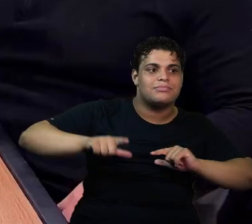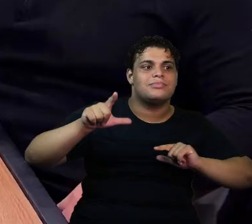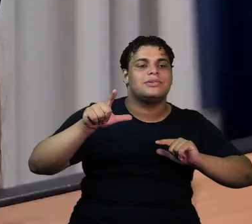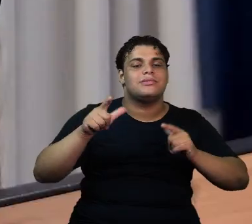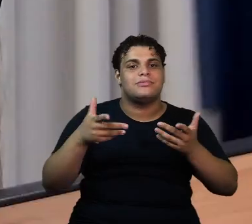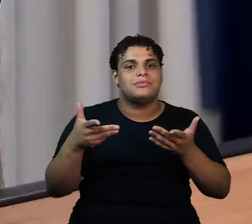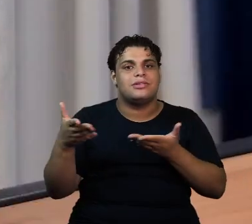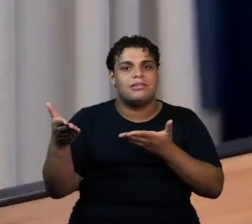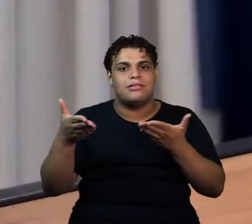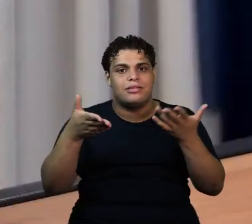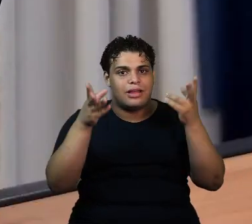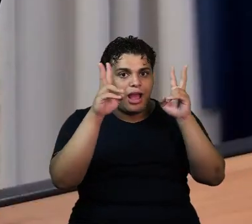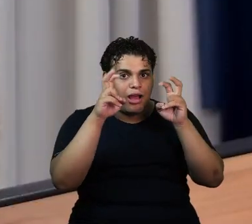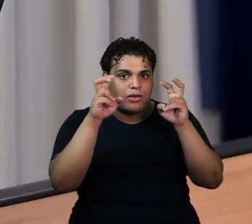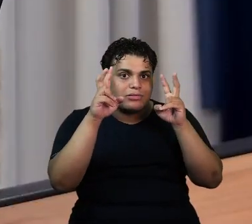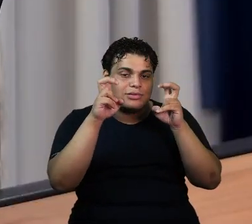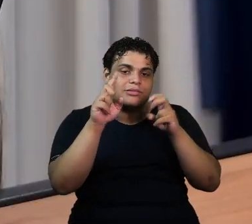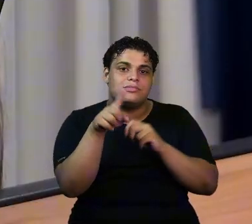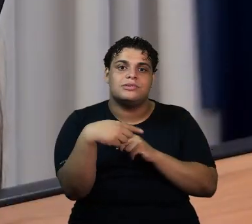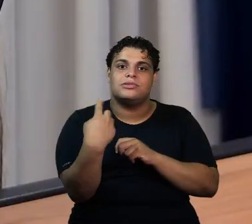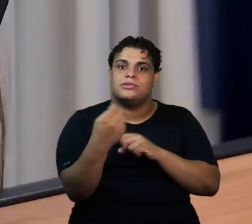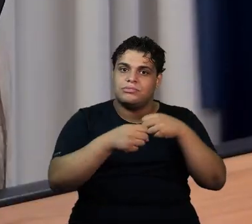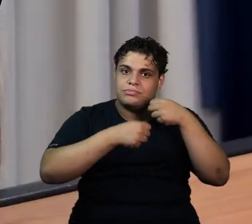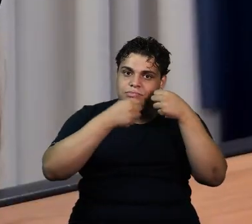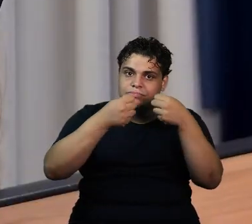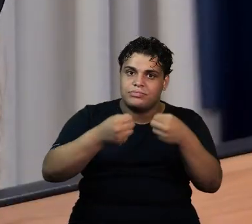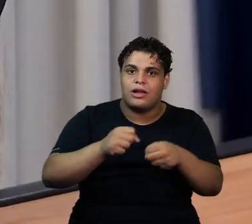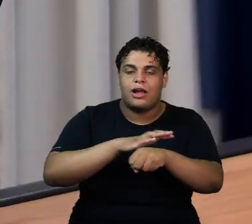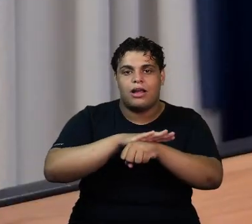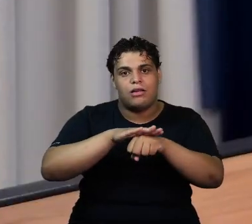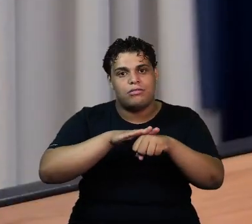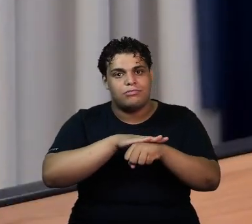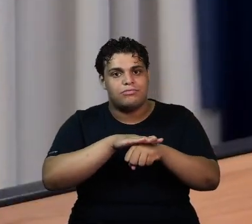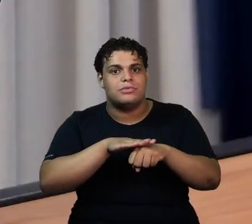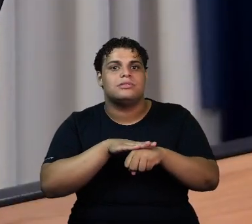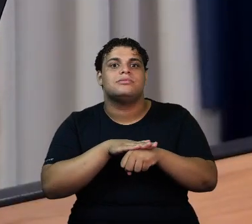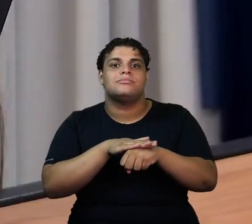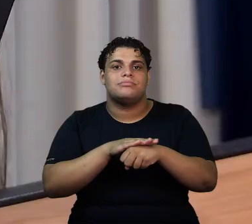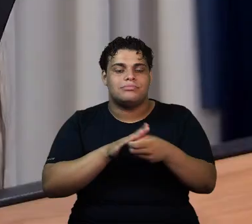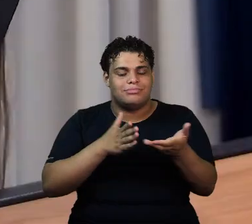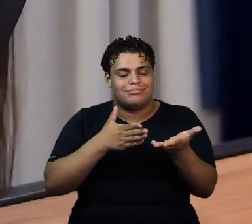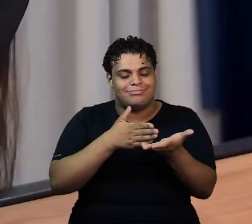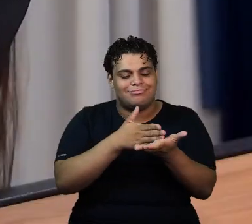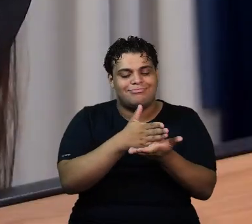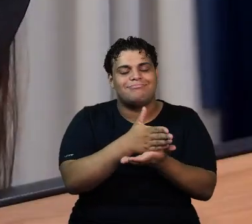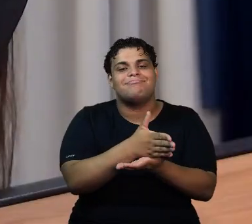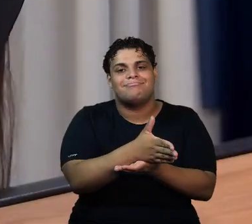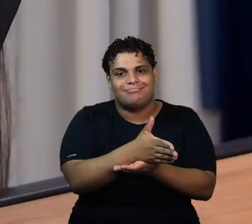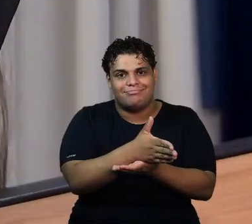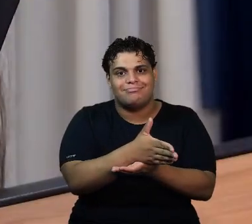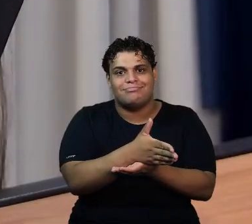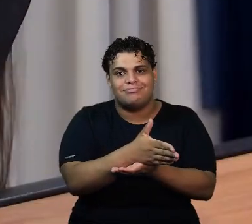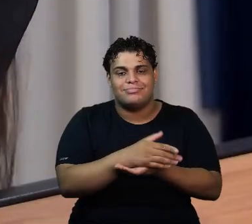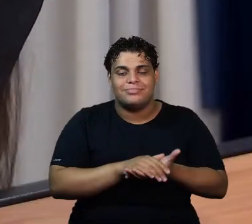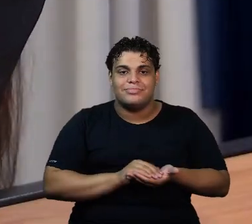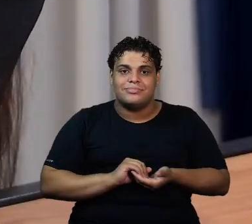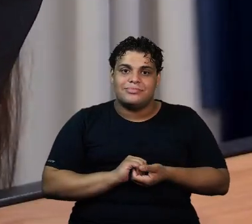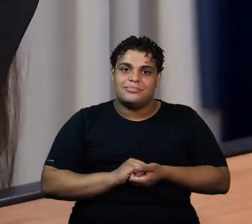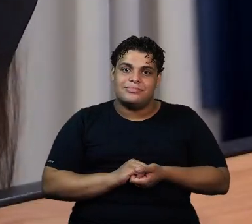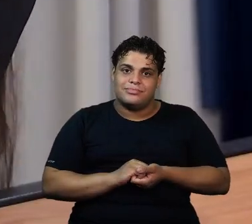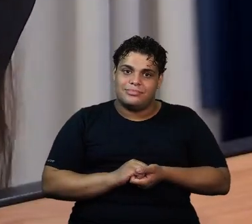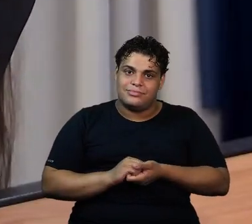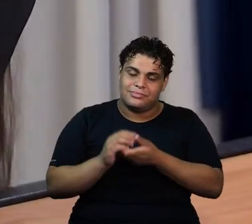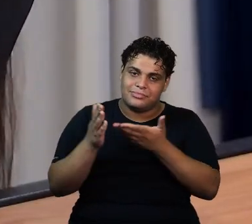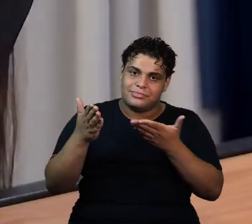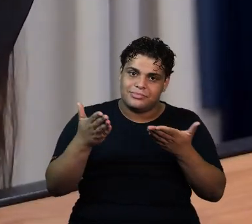a temática e a gente possa conversar a respeito disso de uma maneira clara, direta, sem rodeios, né? Você acabou de